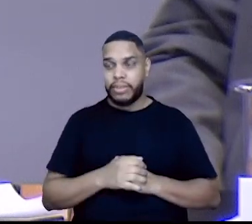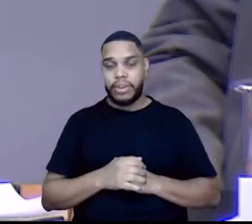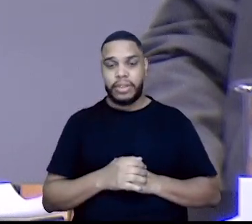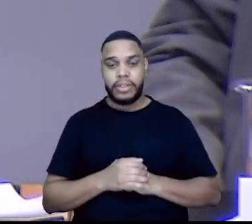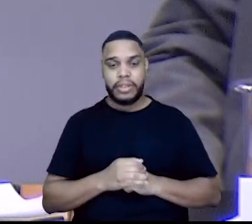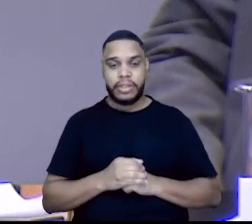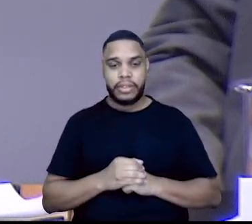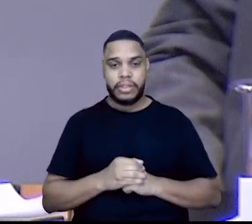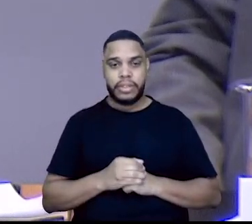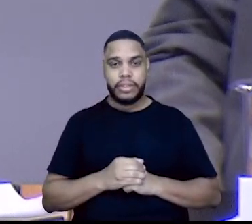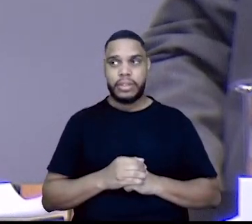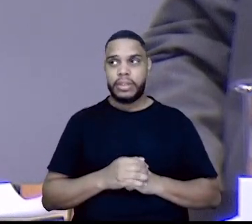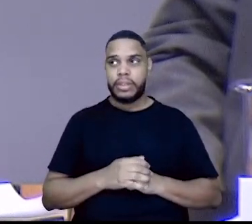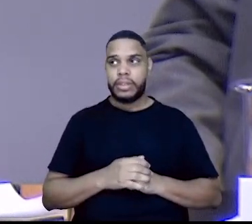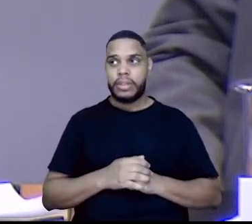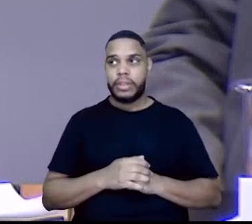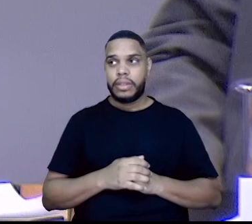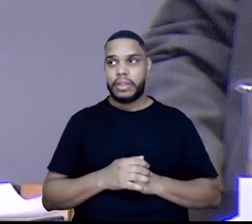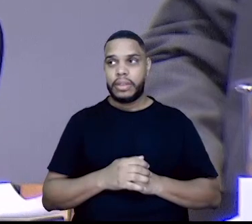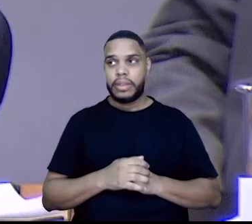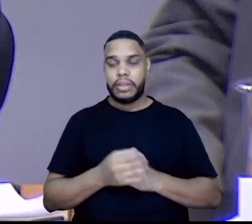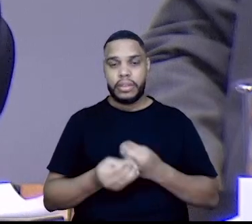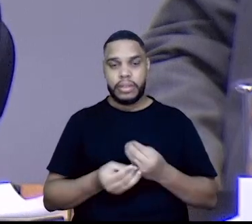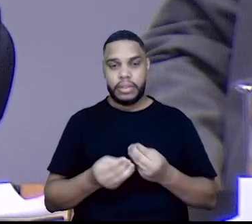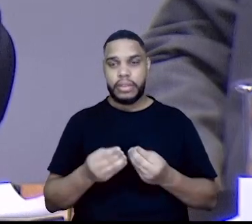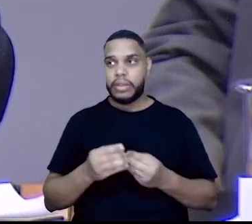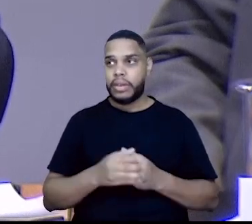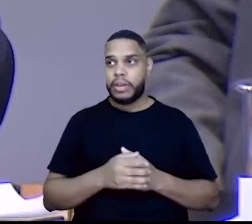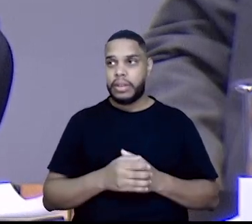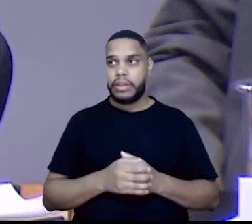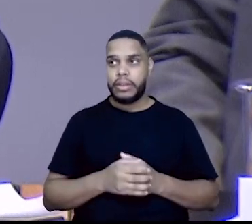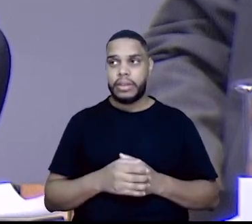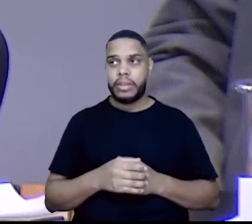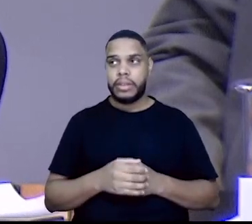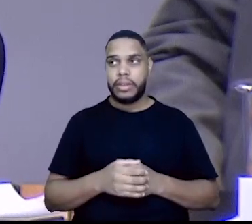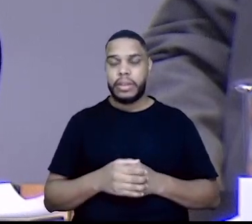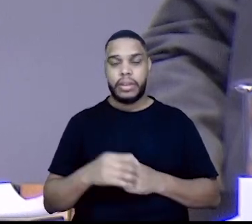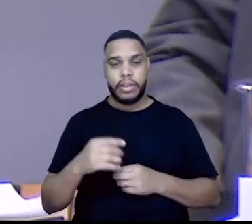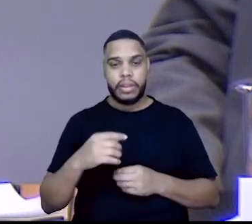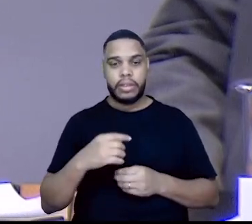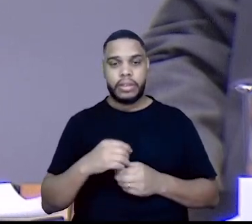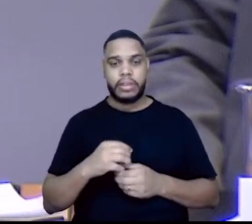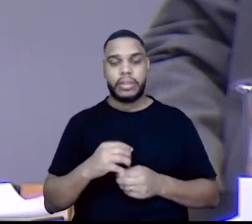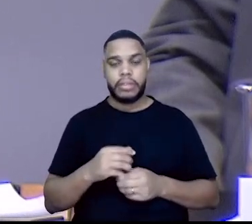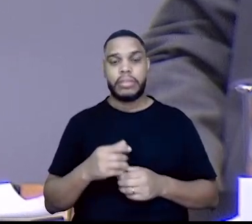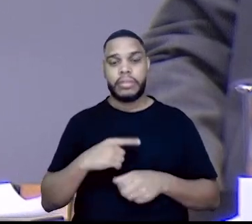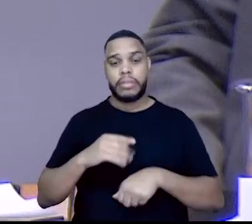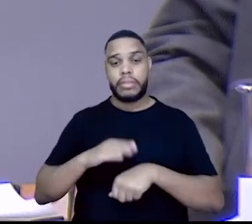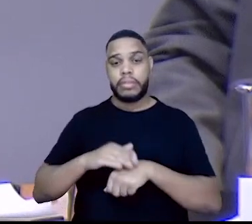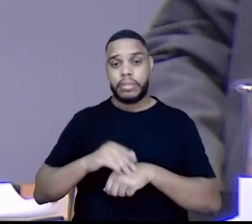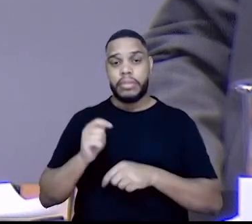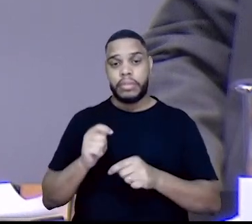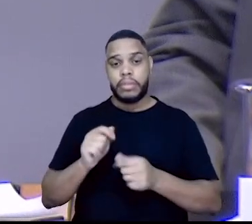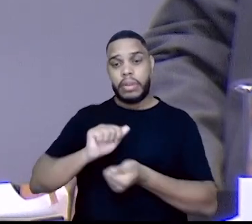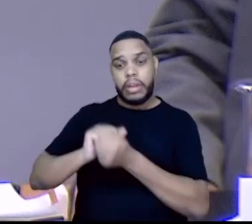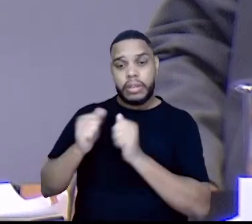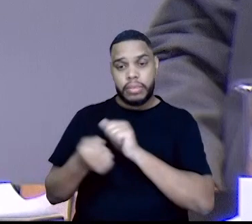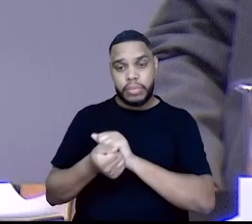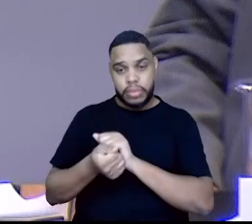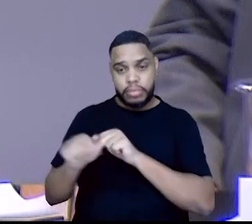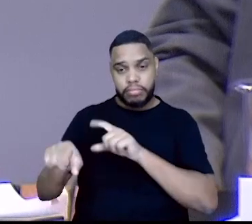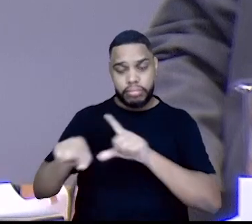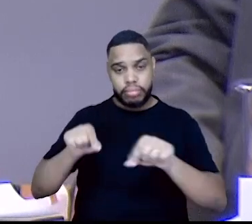juiz é, dentro das possibilidades semânticas de uma norma, fazer as